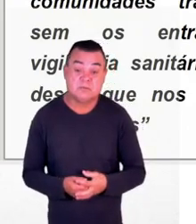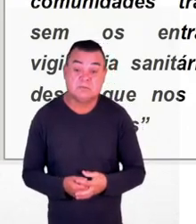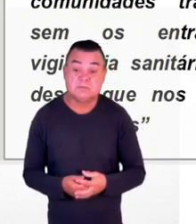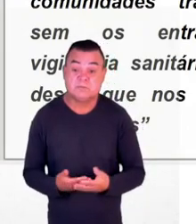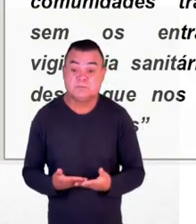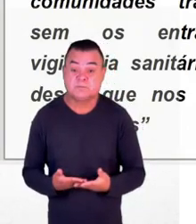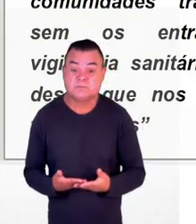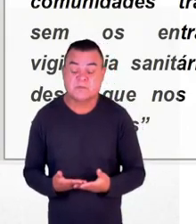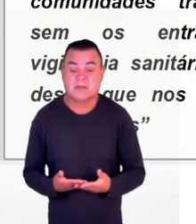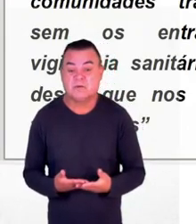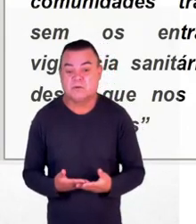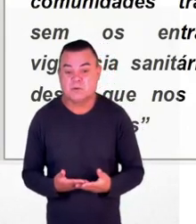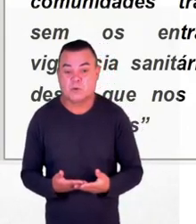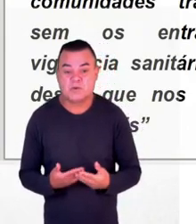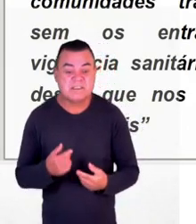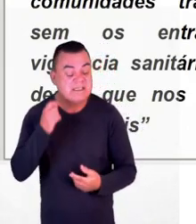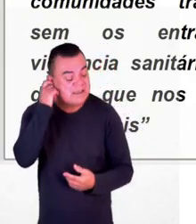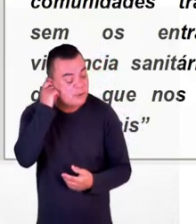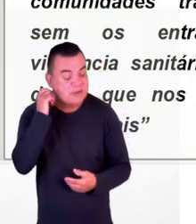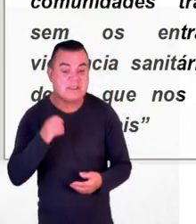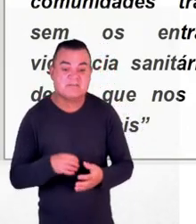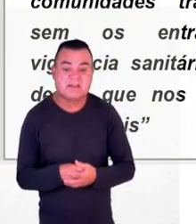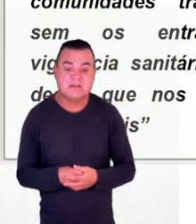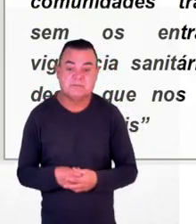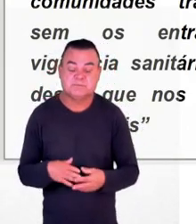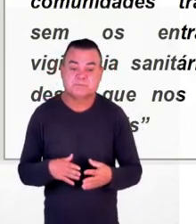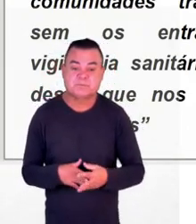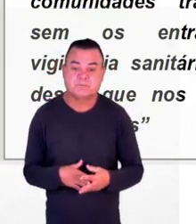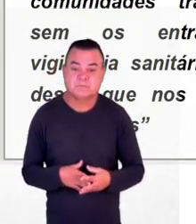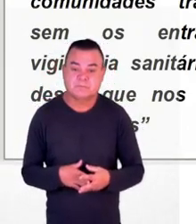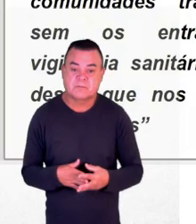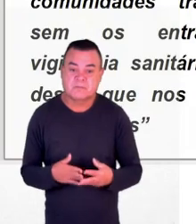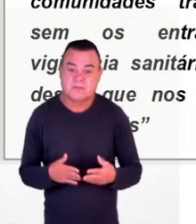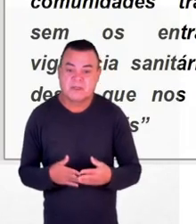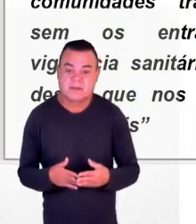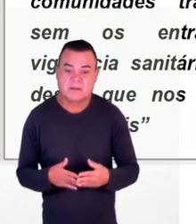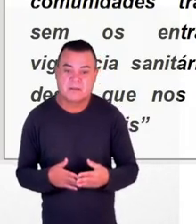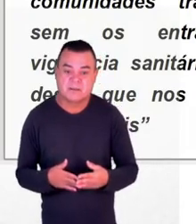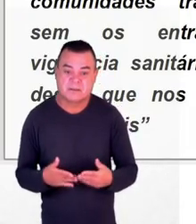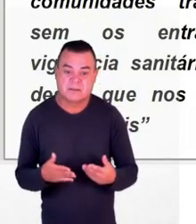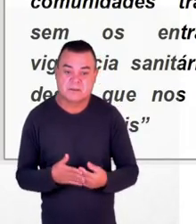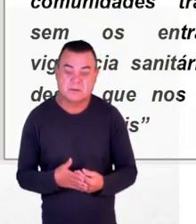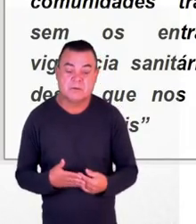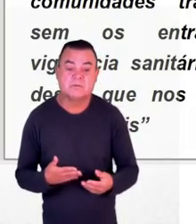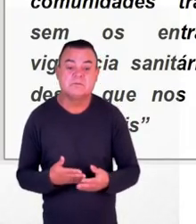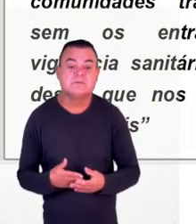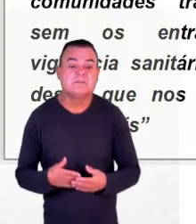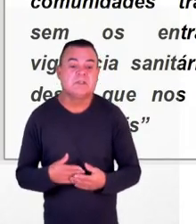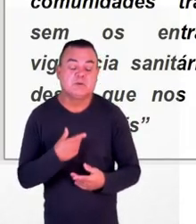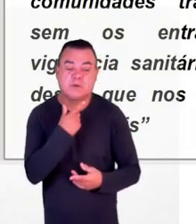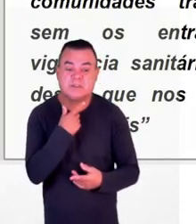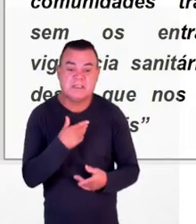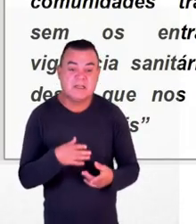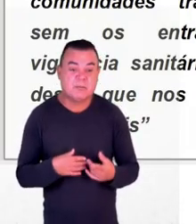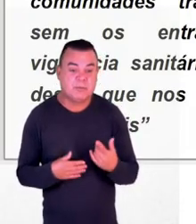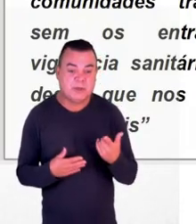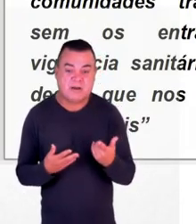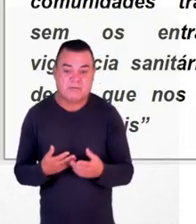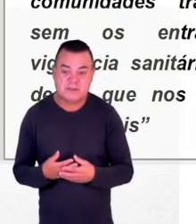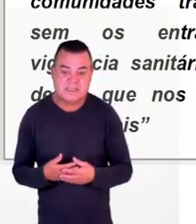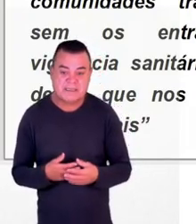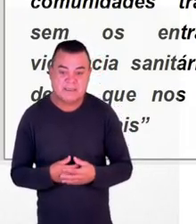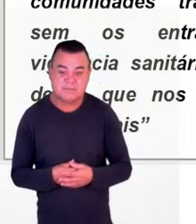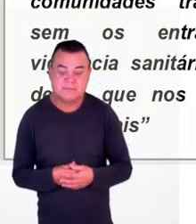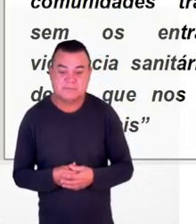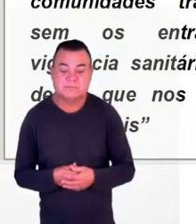é o órgão Estadual a sfa é o mapa no Amazonas né o órgão federal e o própr MPF eu assinei junto essa nota técnica